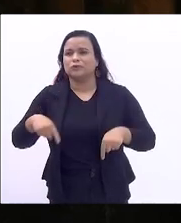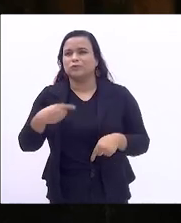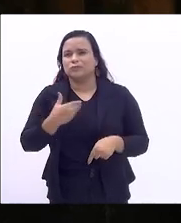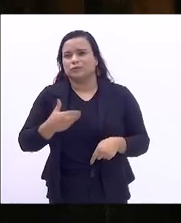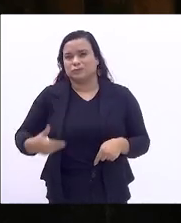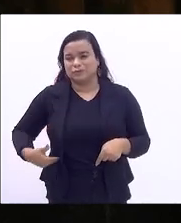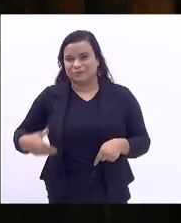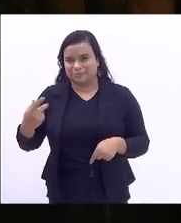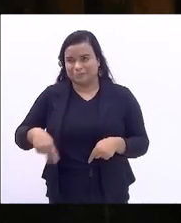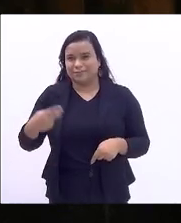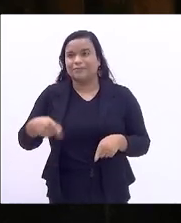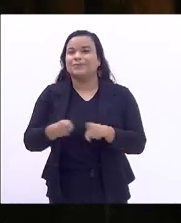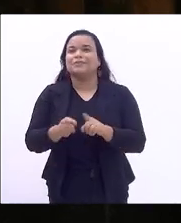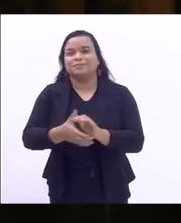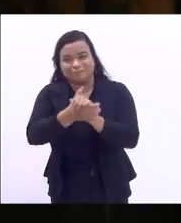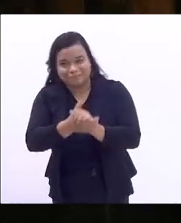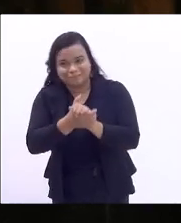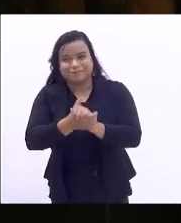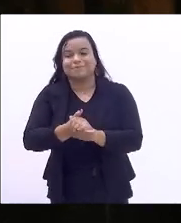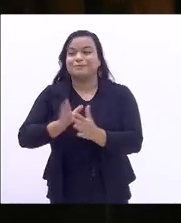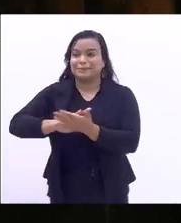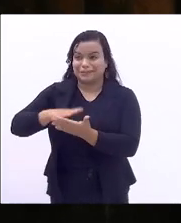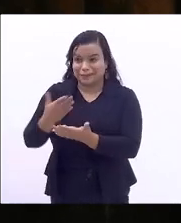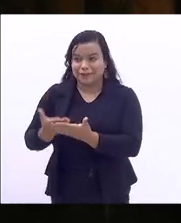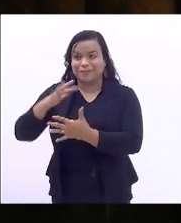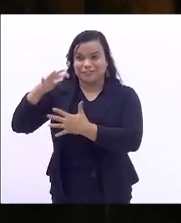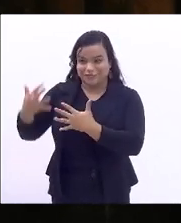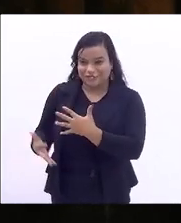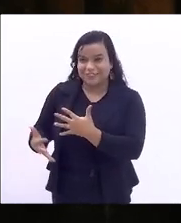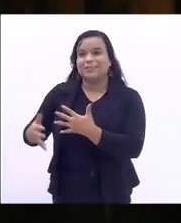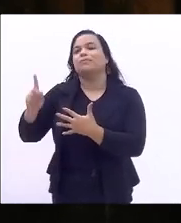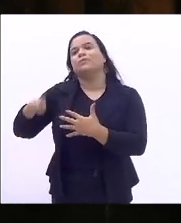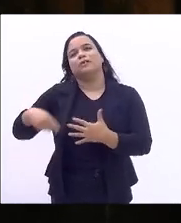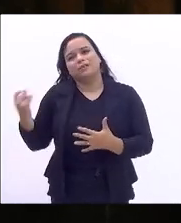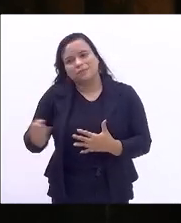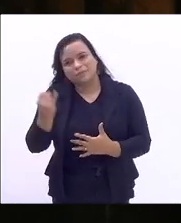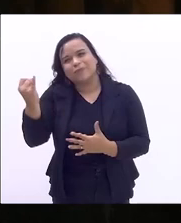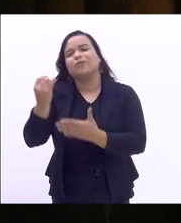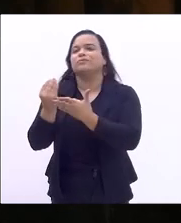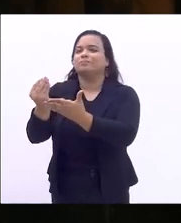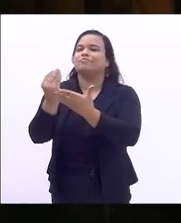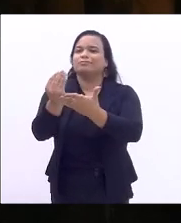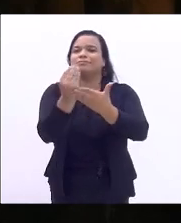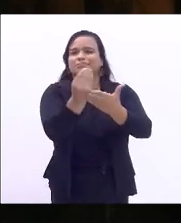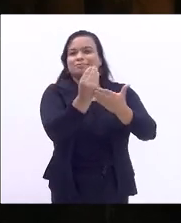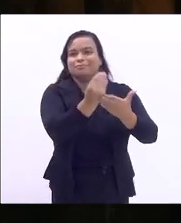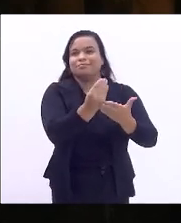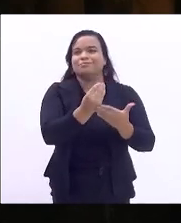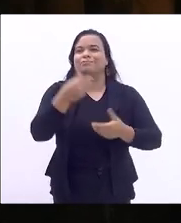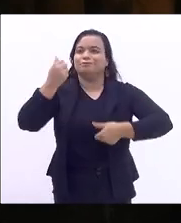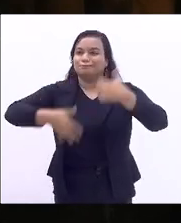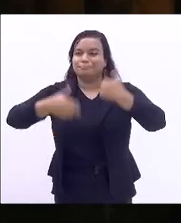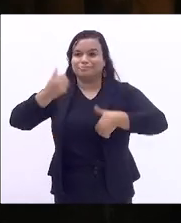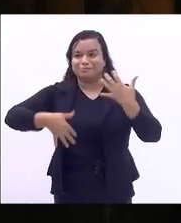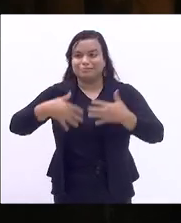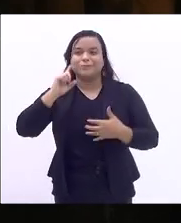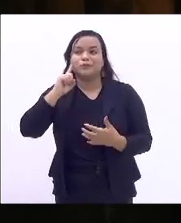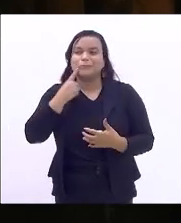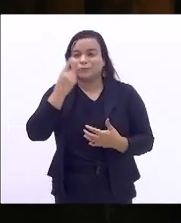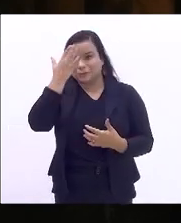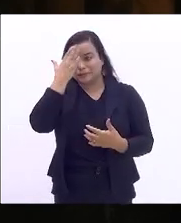quero saudar também a nossa intérprete de libras que é fundamental para tradução das nossas falas